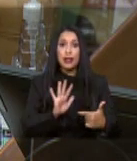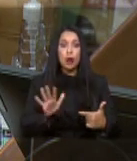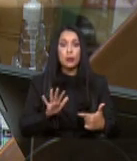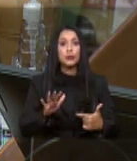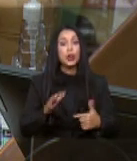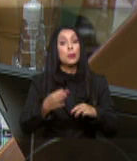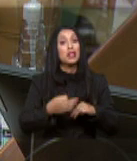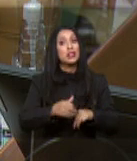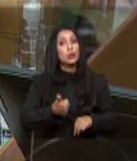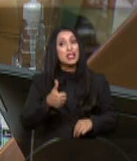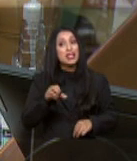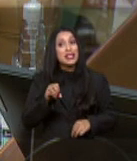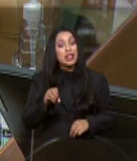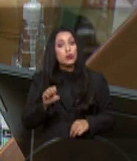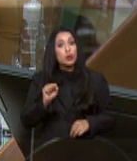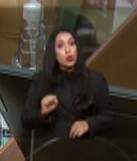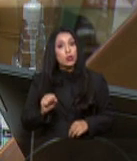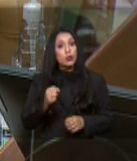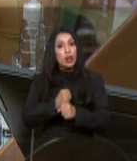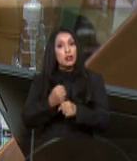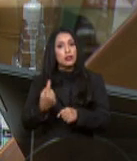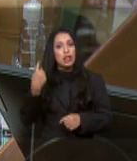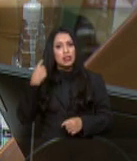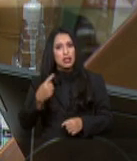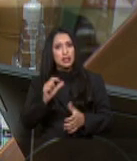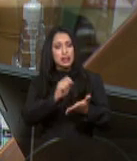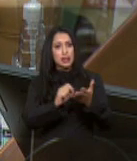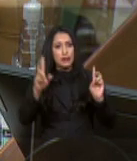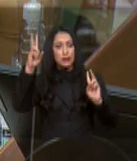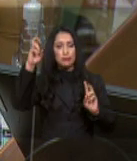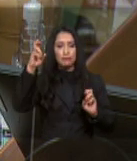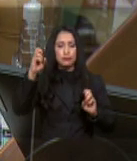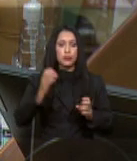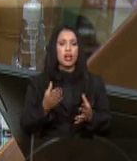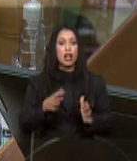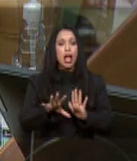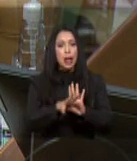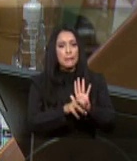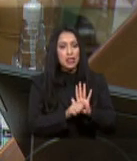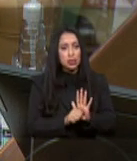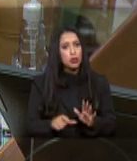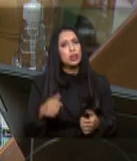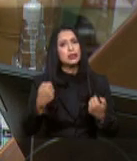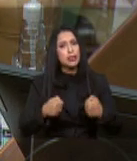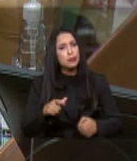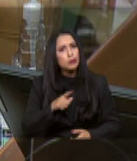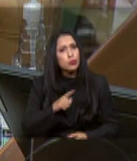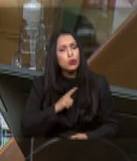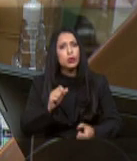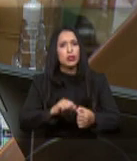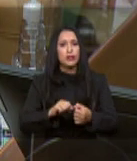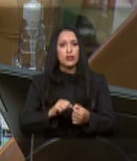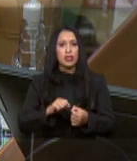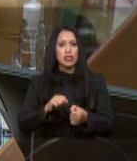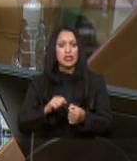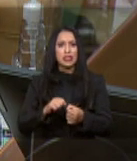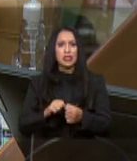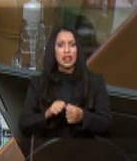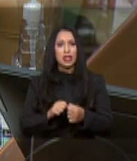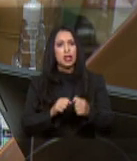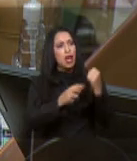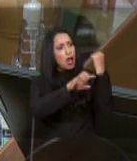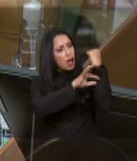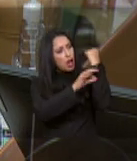escrevia: pela Amazônia há muito a fazer, com respeito à conservação dos seringais e extração da